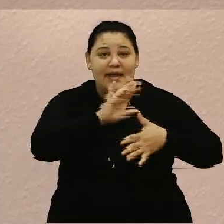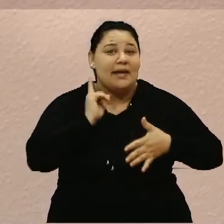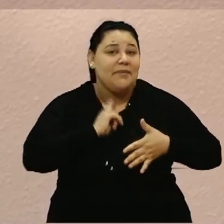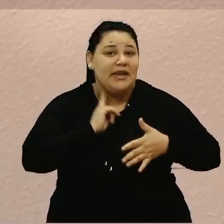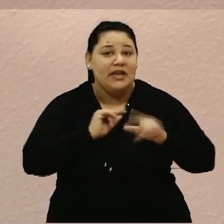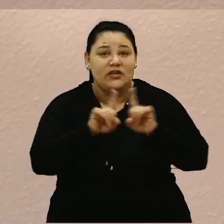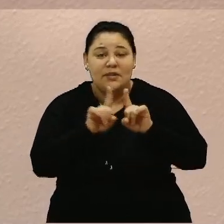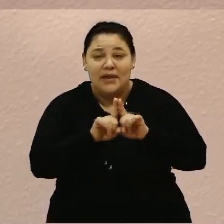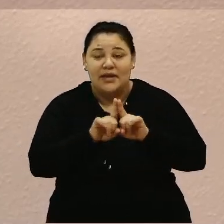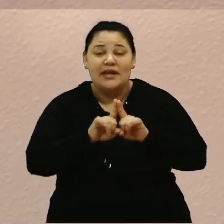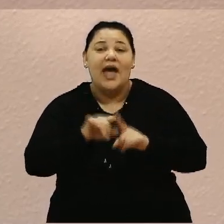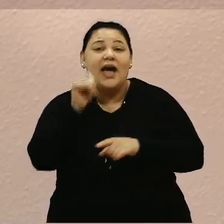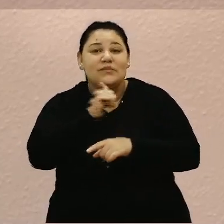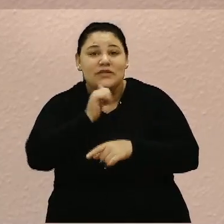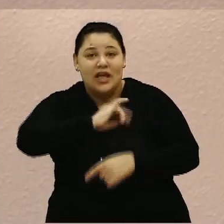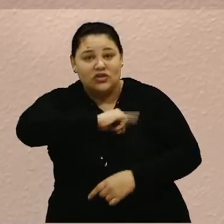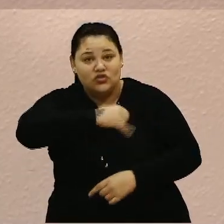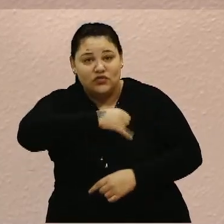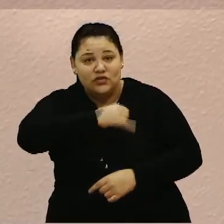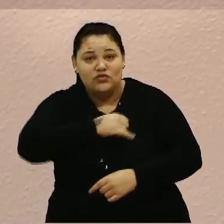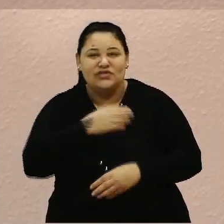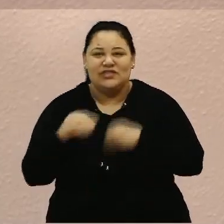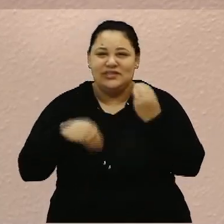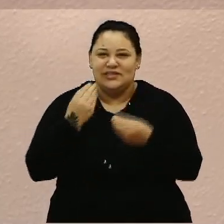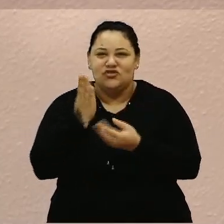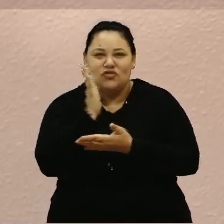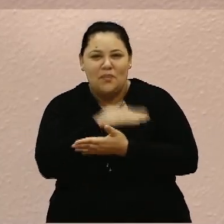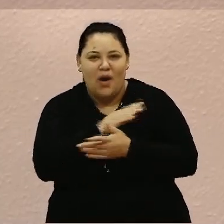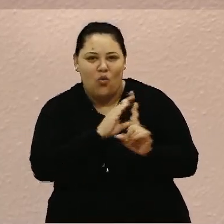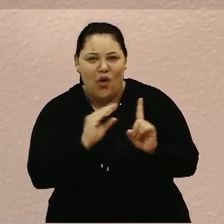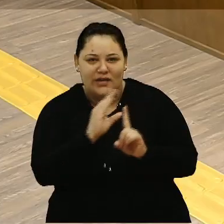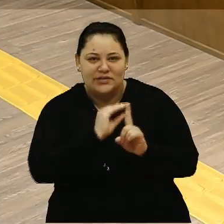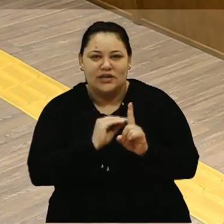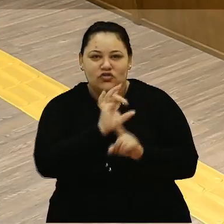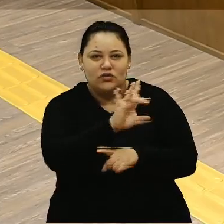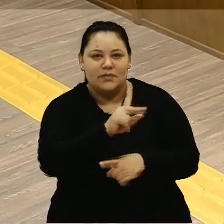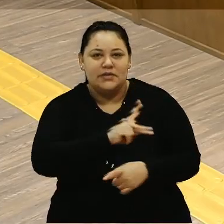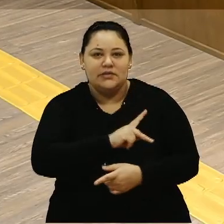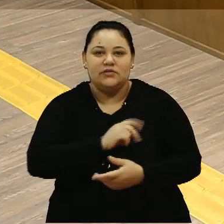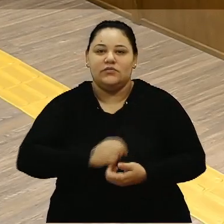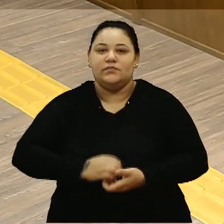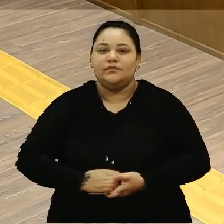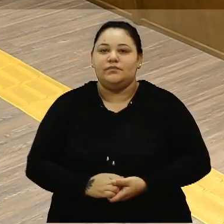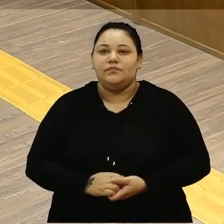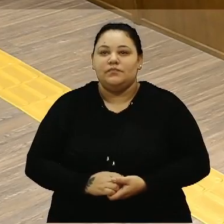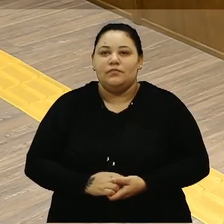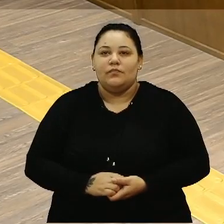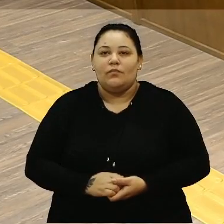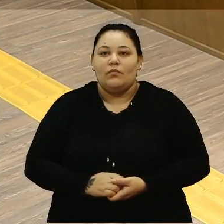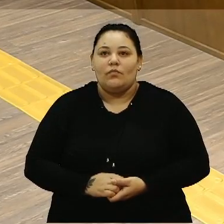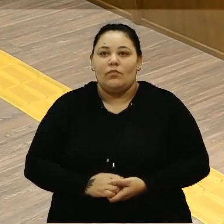às meninas do Juventude que se sentiram violadas com essa situação. Seria isso, senhor presidente. Obrigado. Peço a palavra. Peço a palavra.